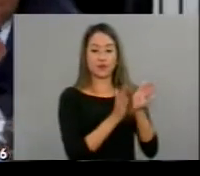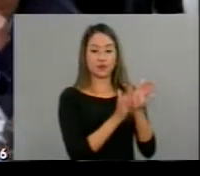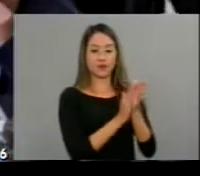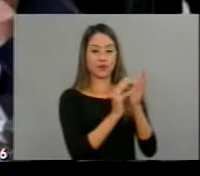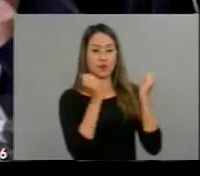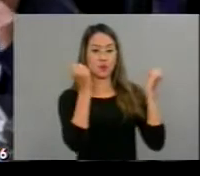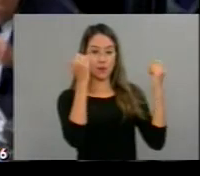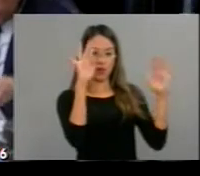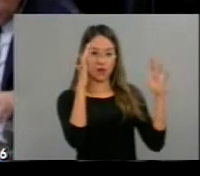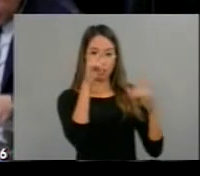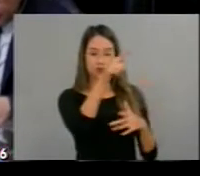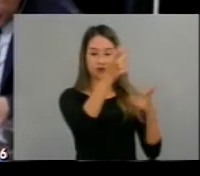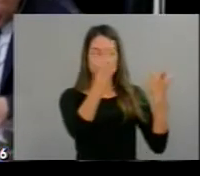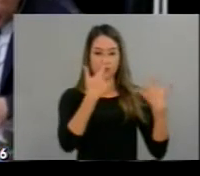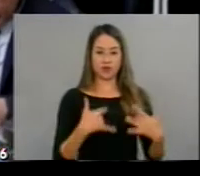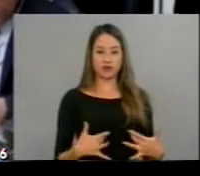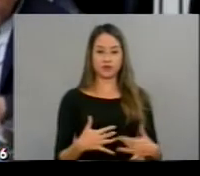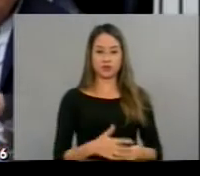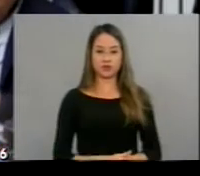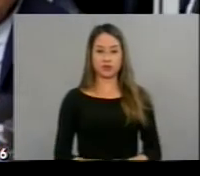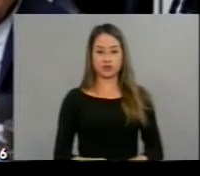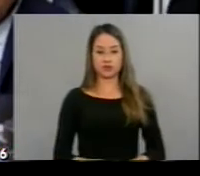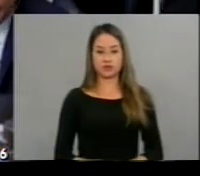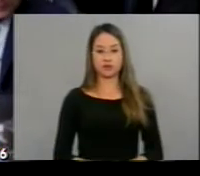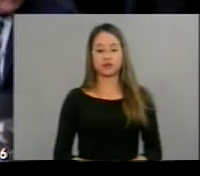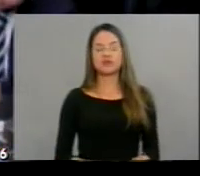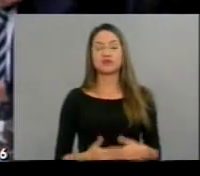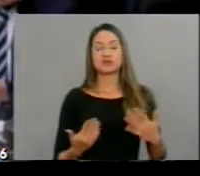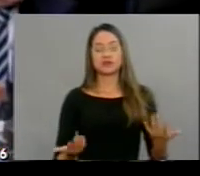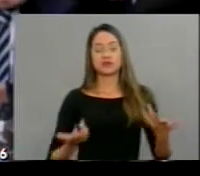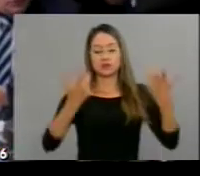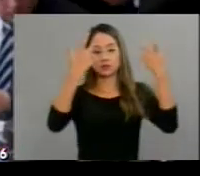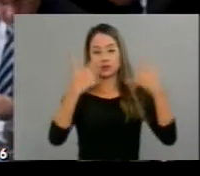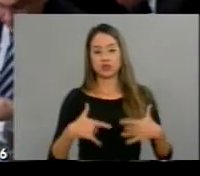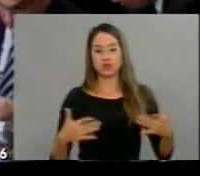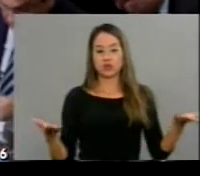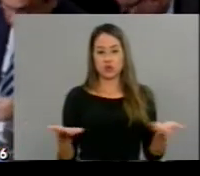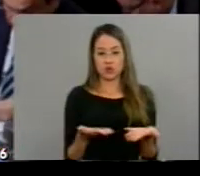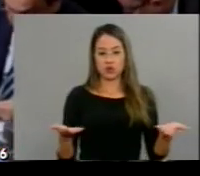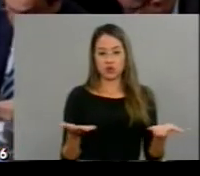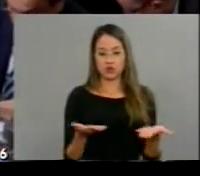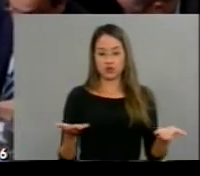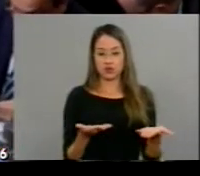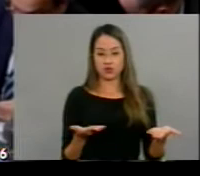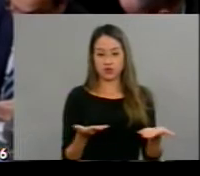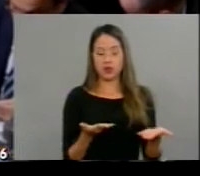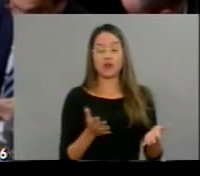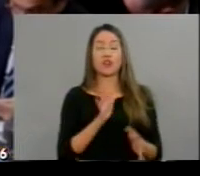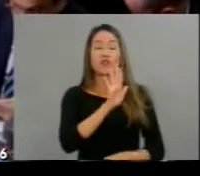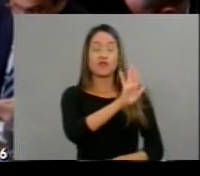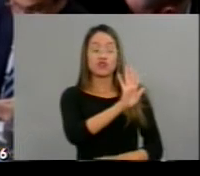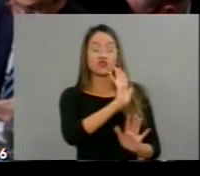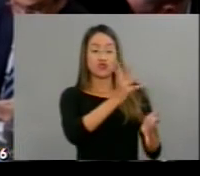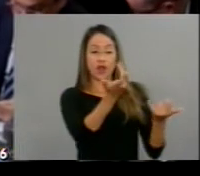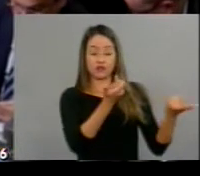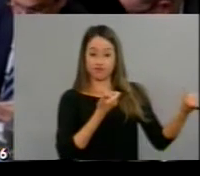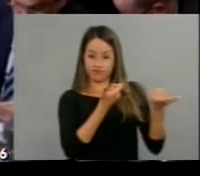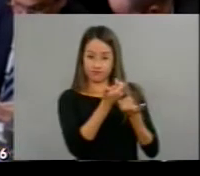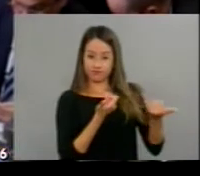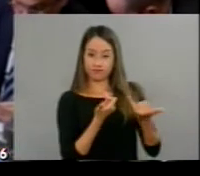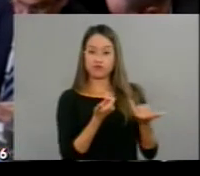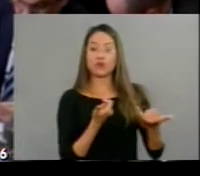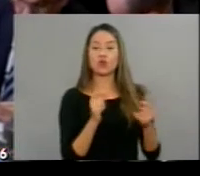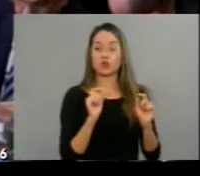Excelência, não apenas pelo pronunciamento que faz hoje, mas por ter já nos alertado